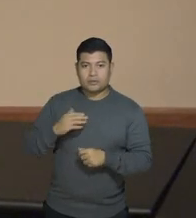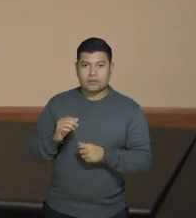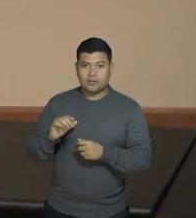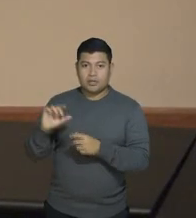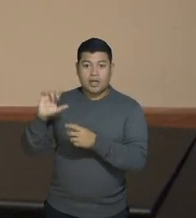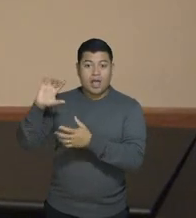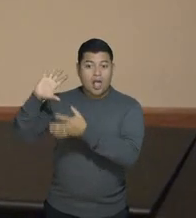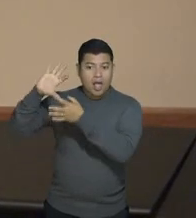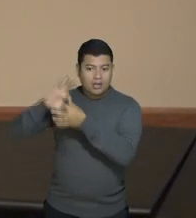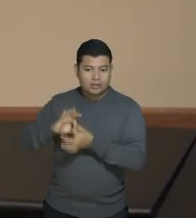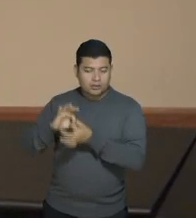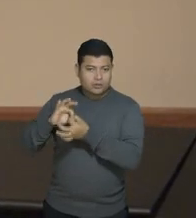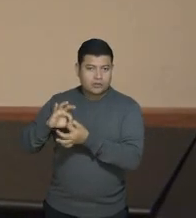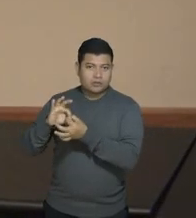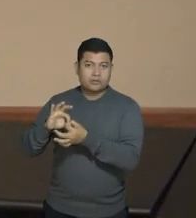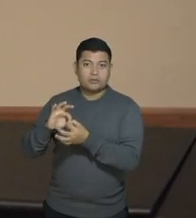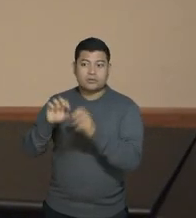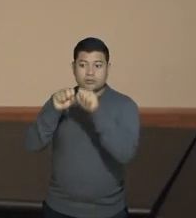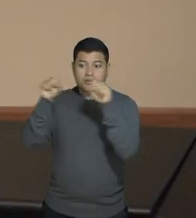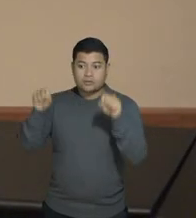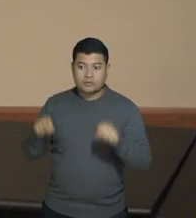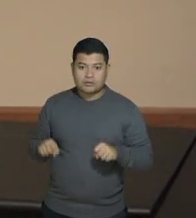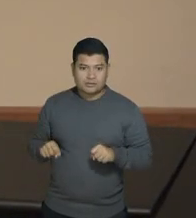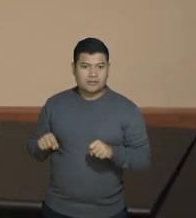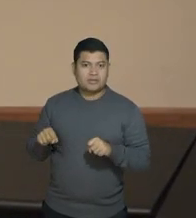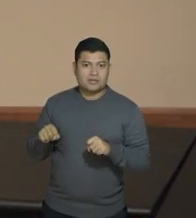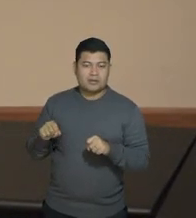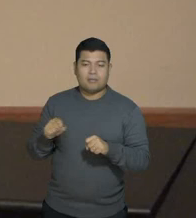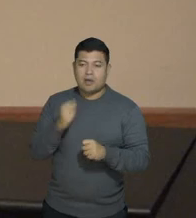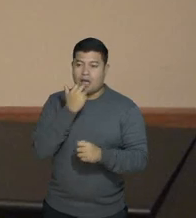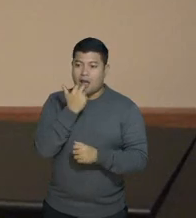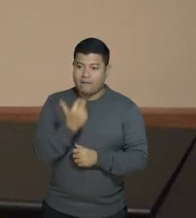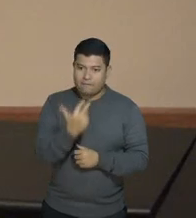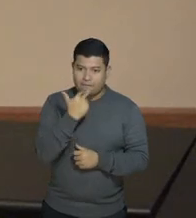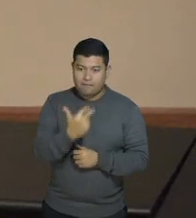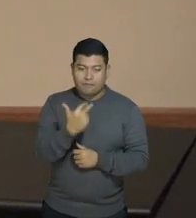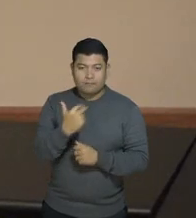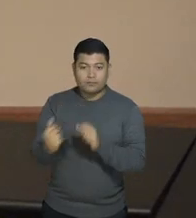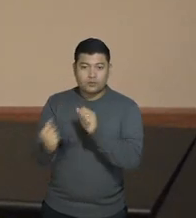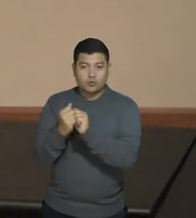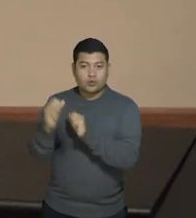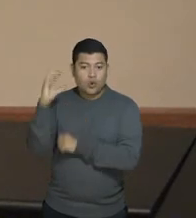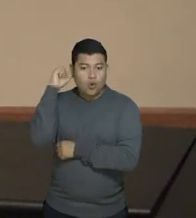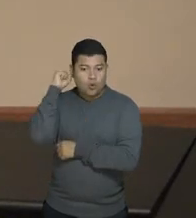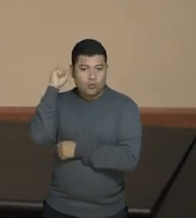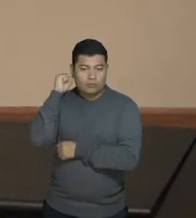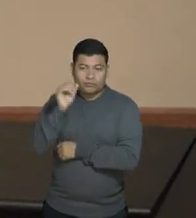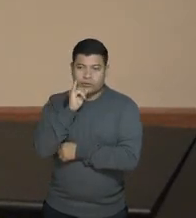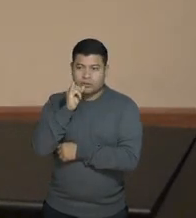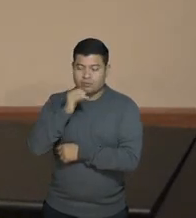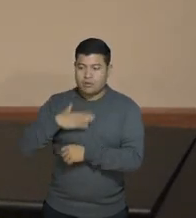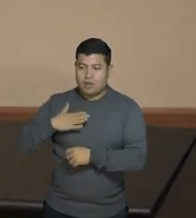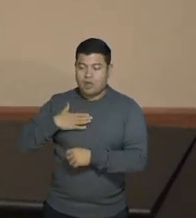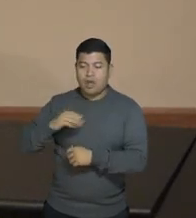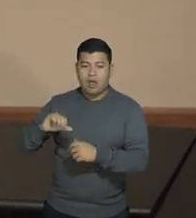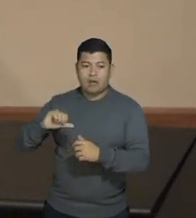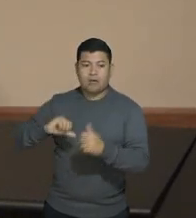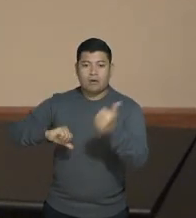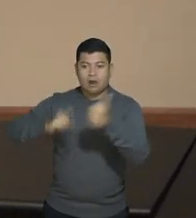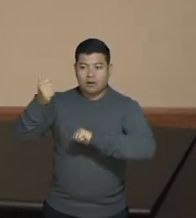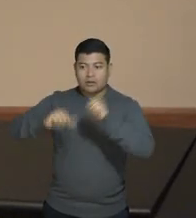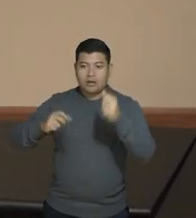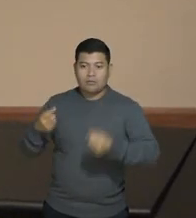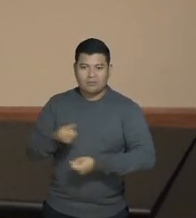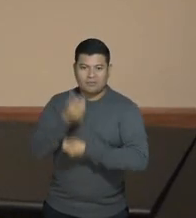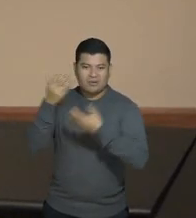uma capacidade do processamento auditivo. Eu analisar uma metáfora é uma capacidade do